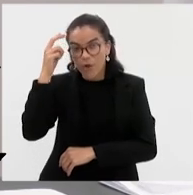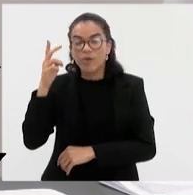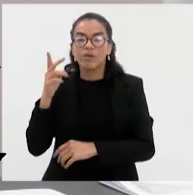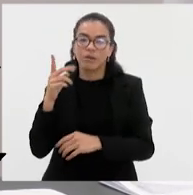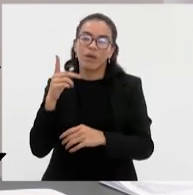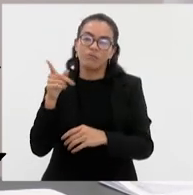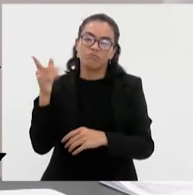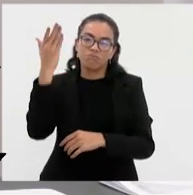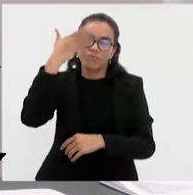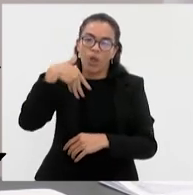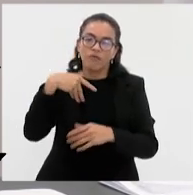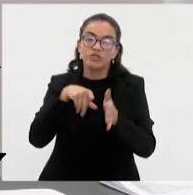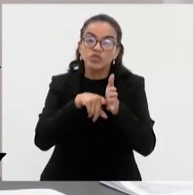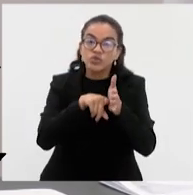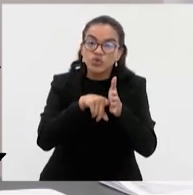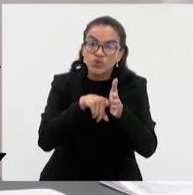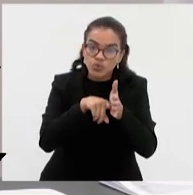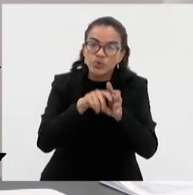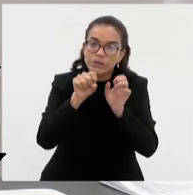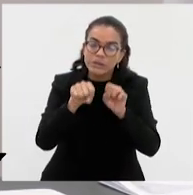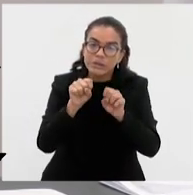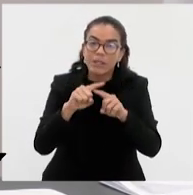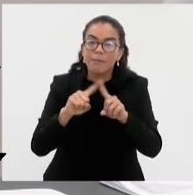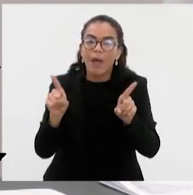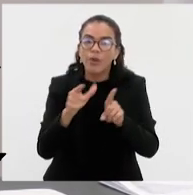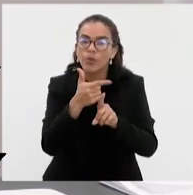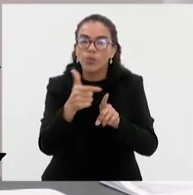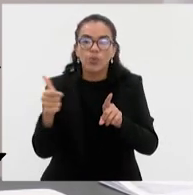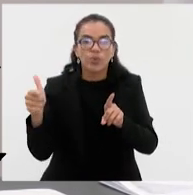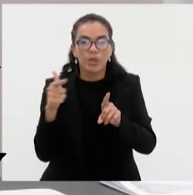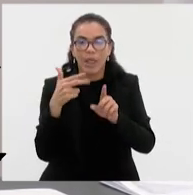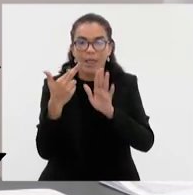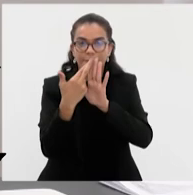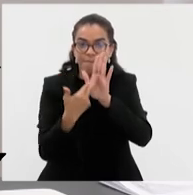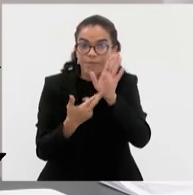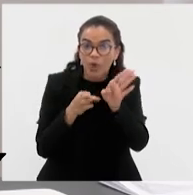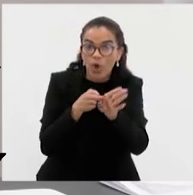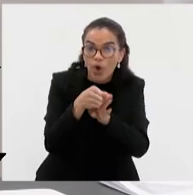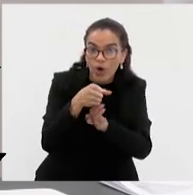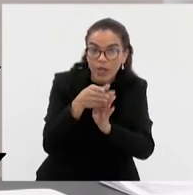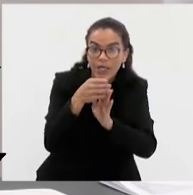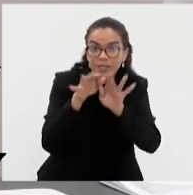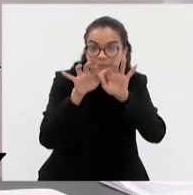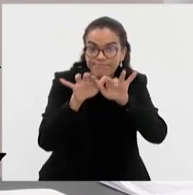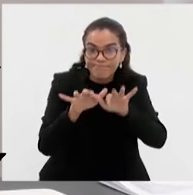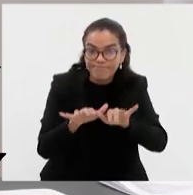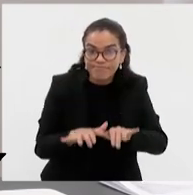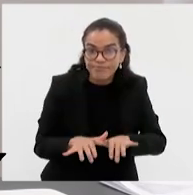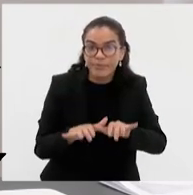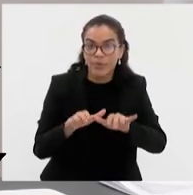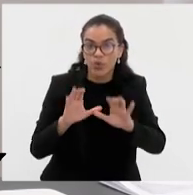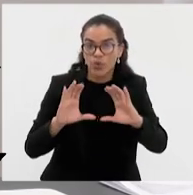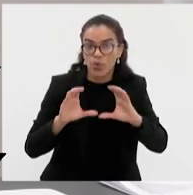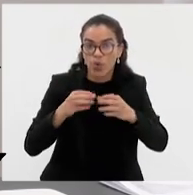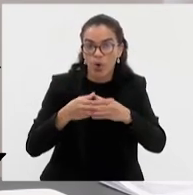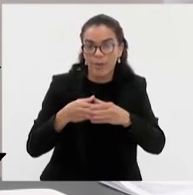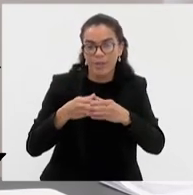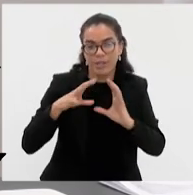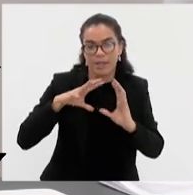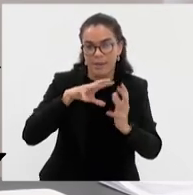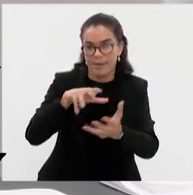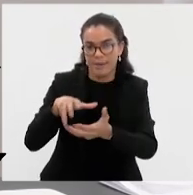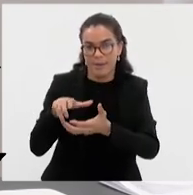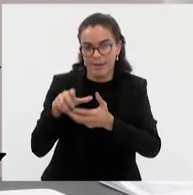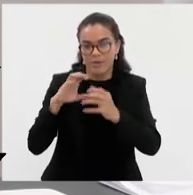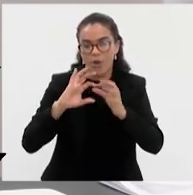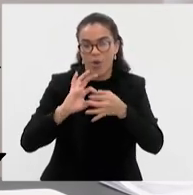época, e não há nada instrumentalizado em normativa escrita do COI nesse sentido. O que há,